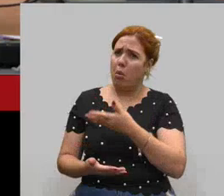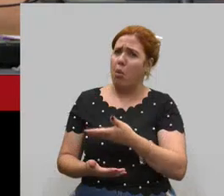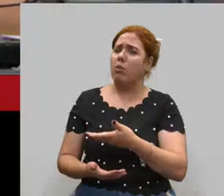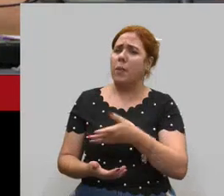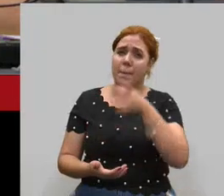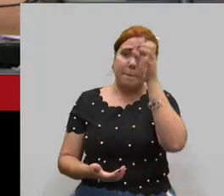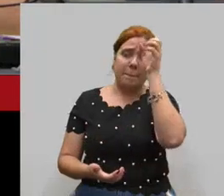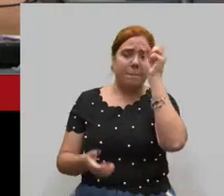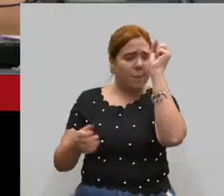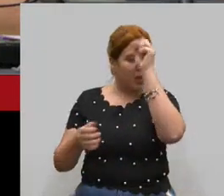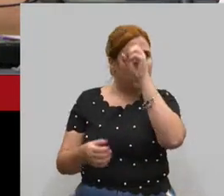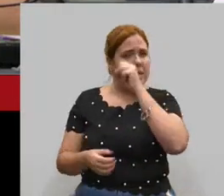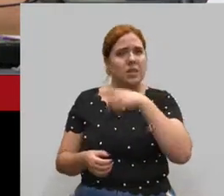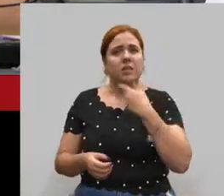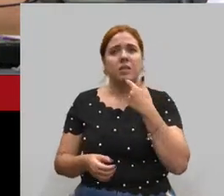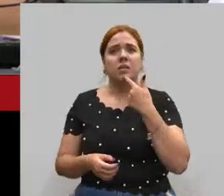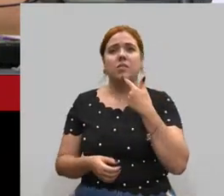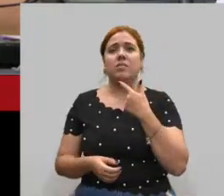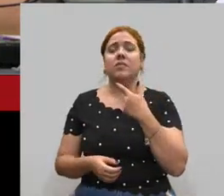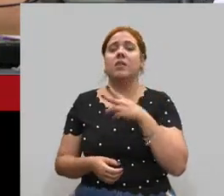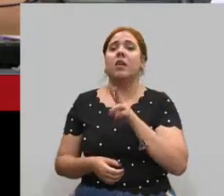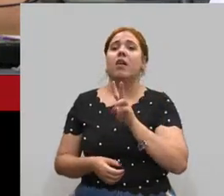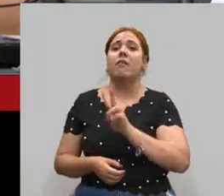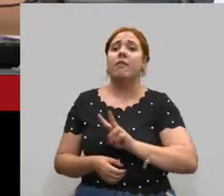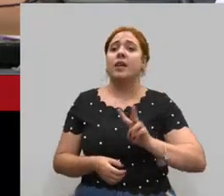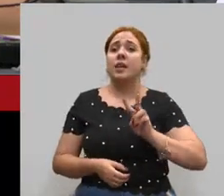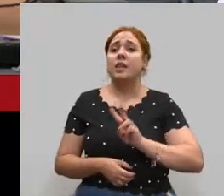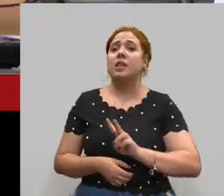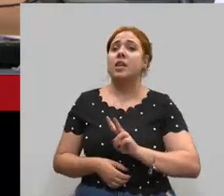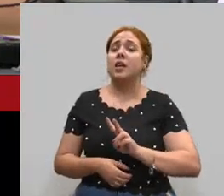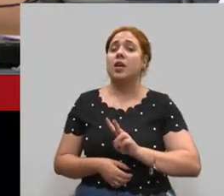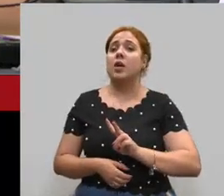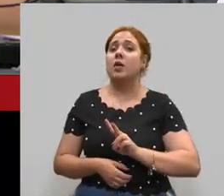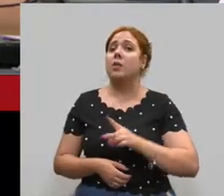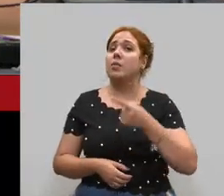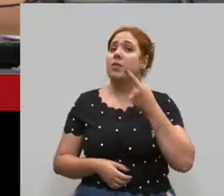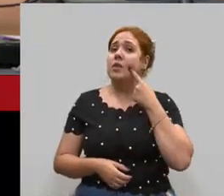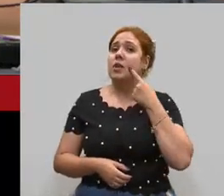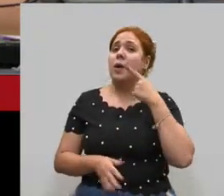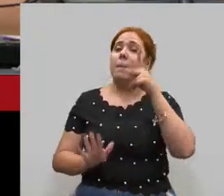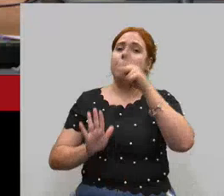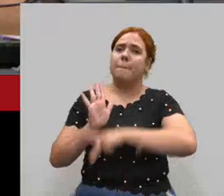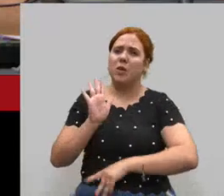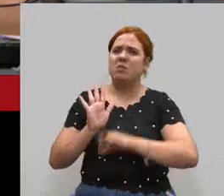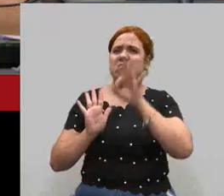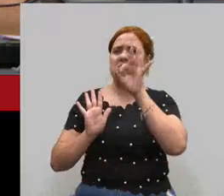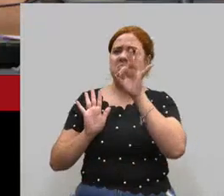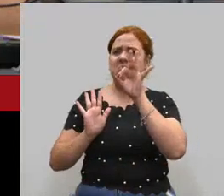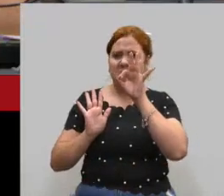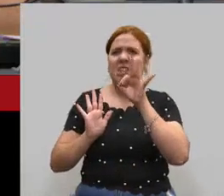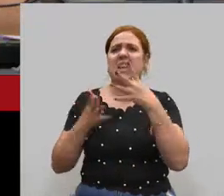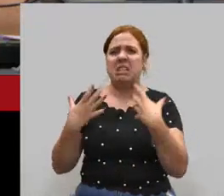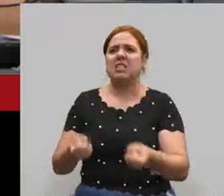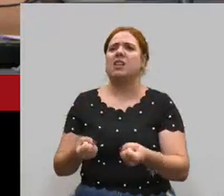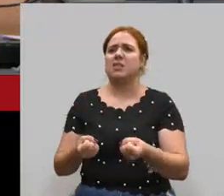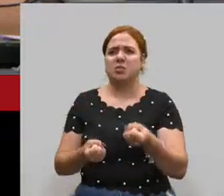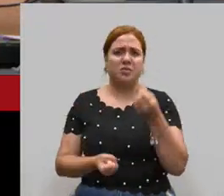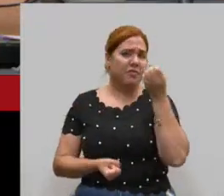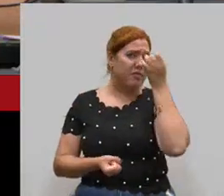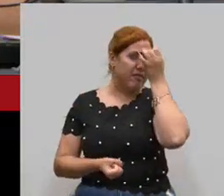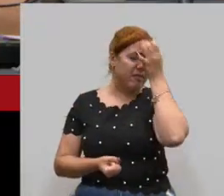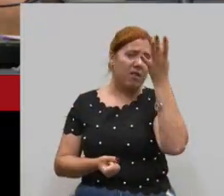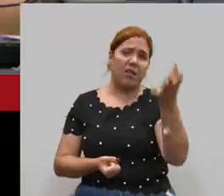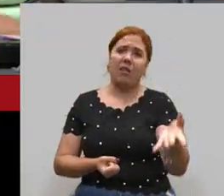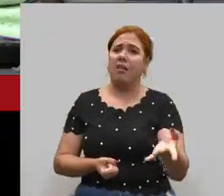interessante como o vereador ali disse eu acho que esse projeto vai ser aprovado com facilidade acredito que nenhum